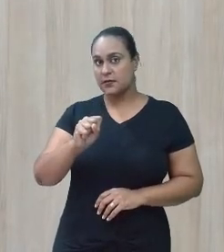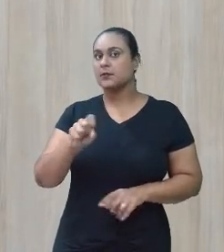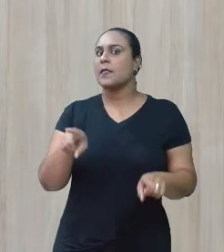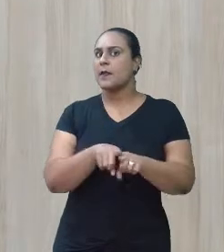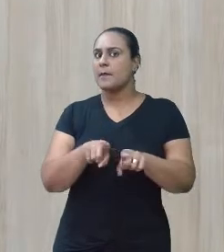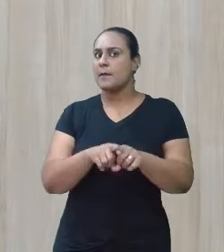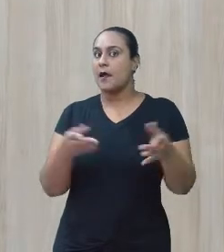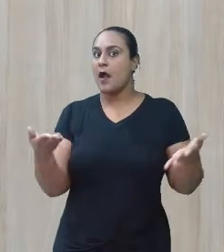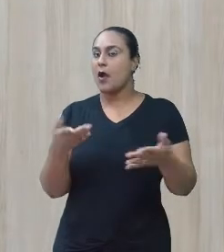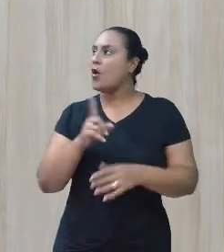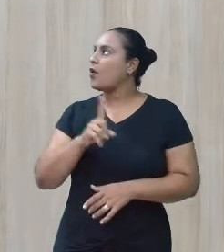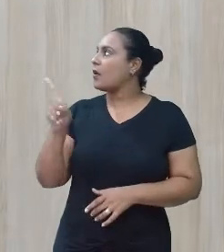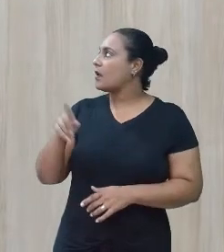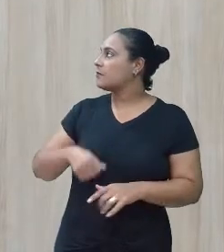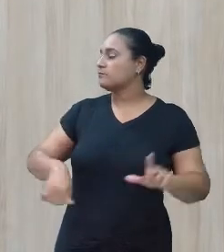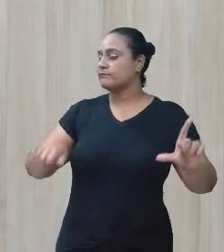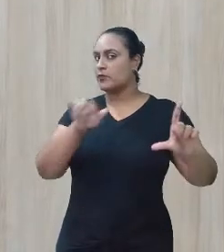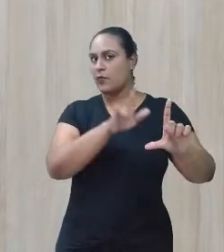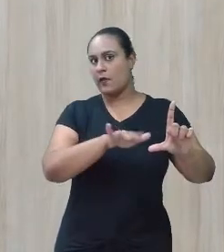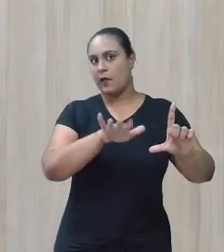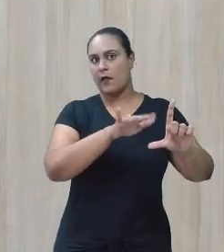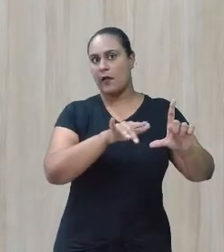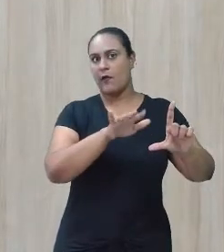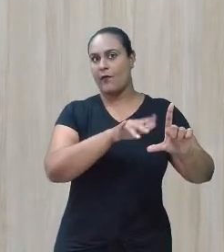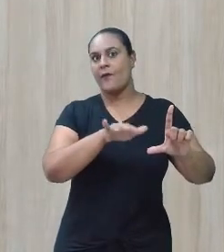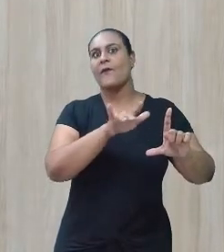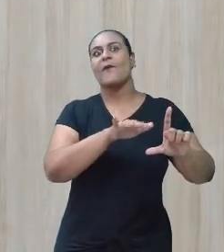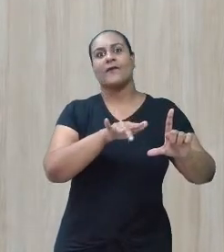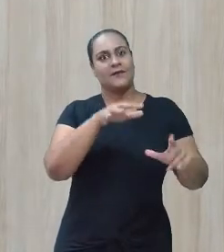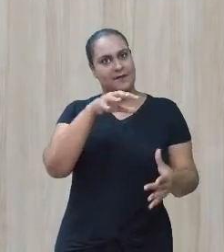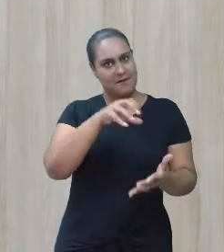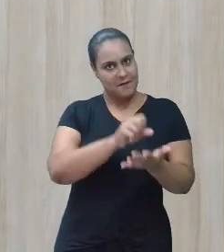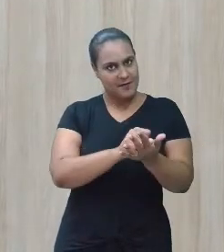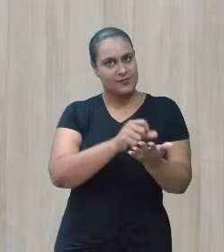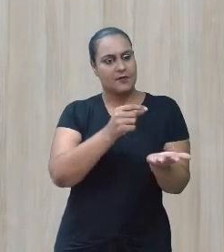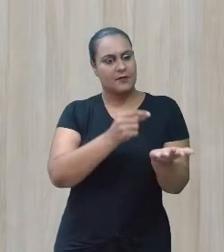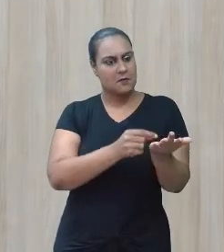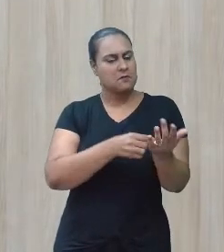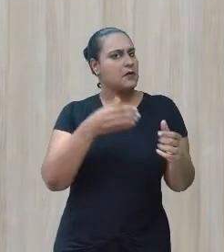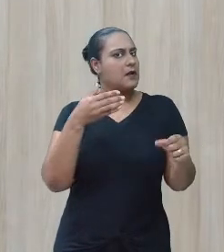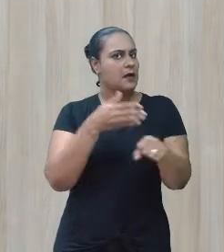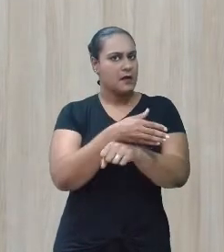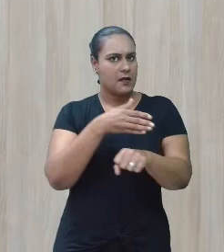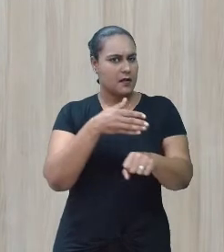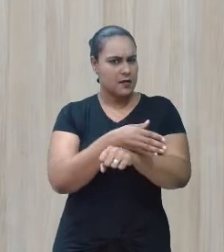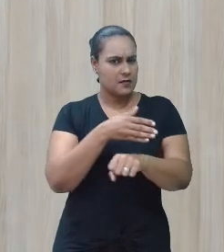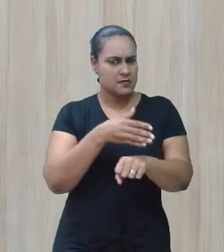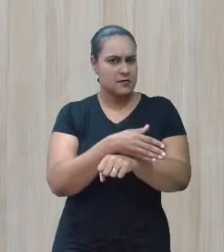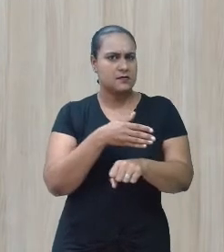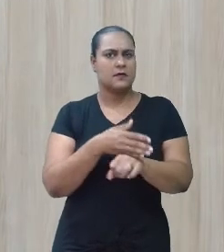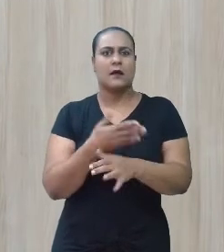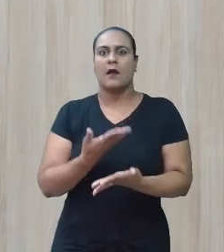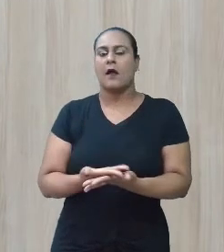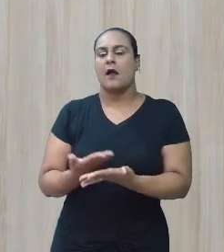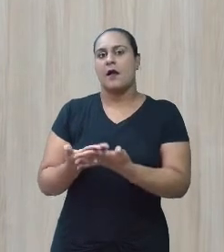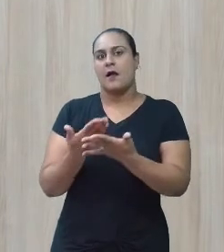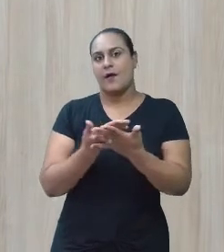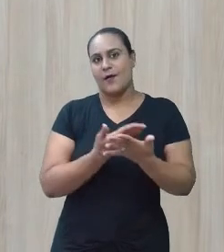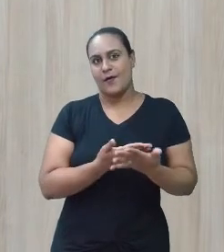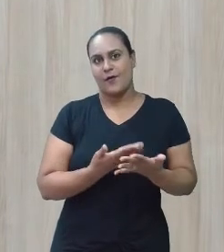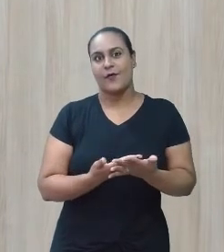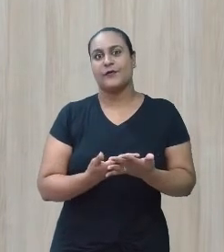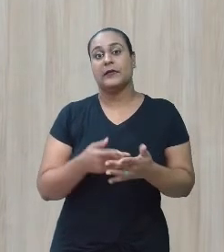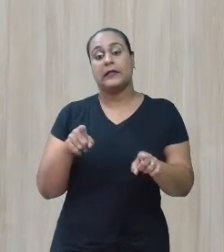vai baixar aí na nossa telinha o QR Code para que vocês possam baixar o aplicativo e fazer essa